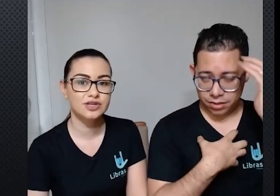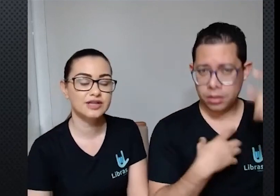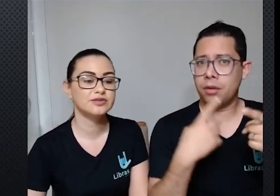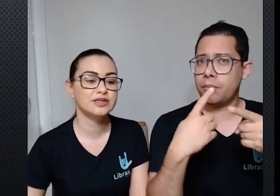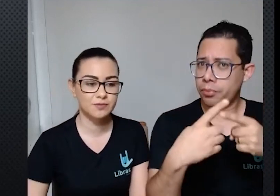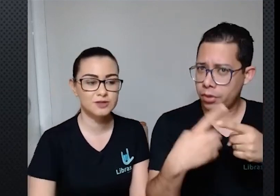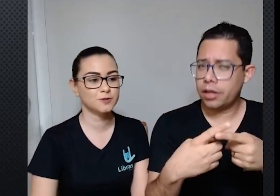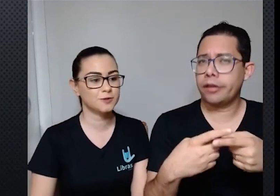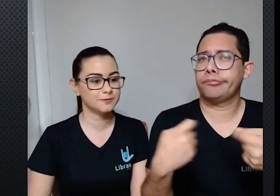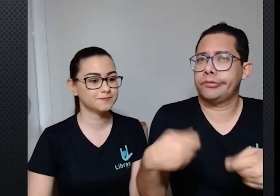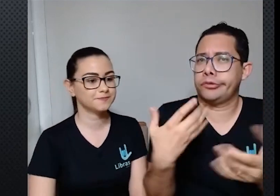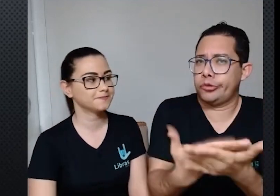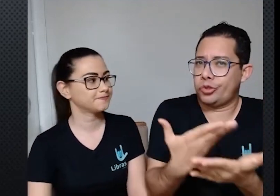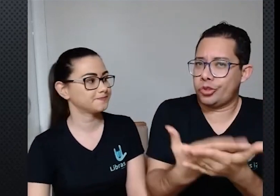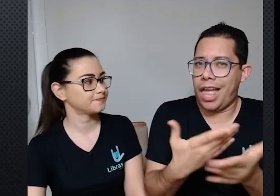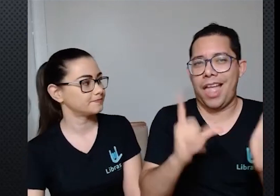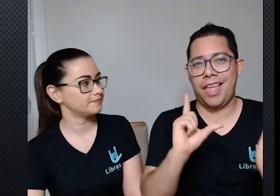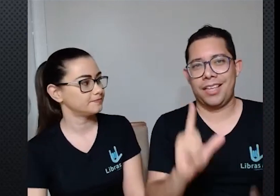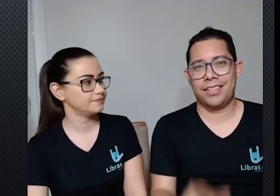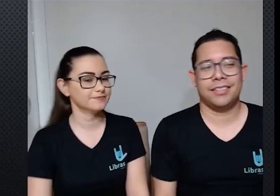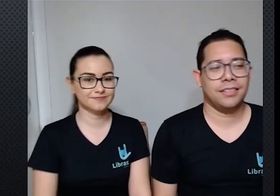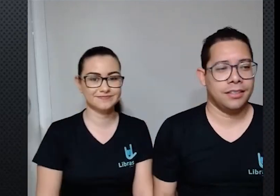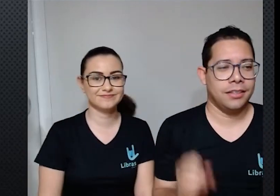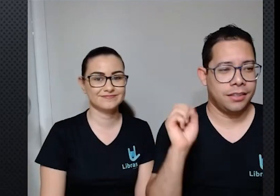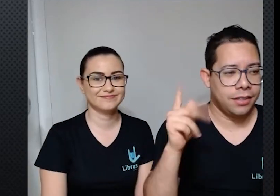conhecendo o jeito desse pastor.